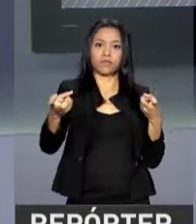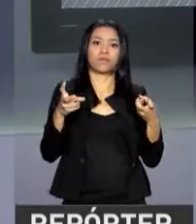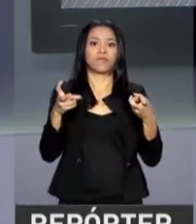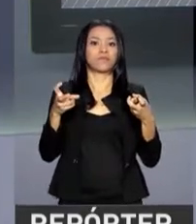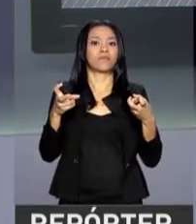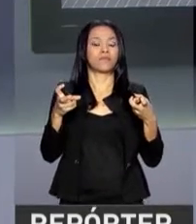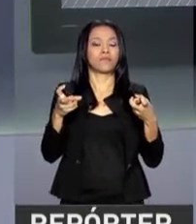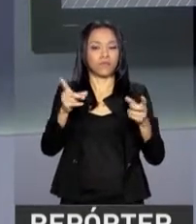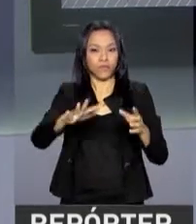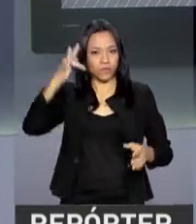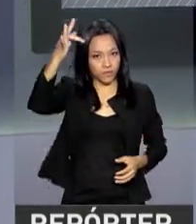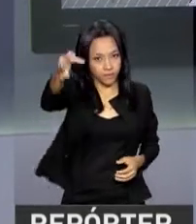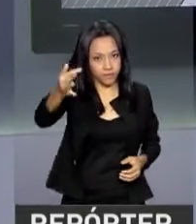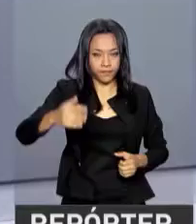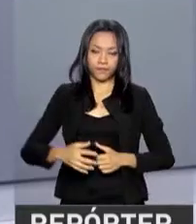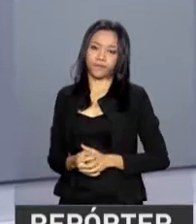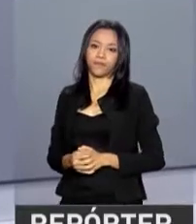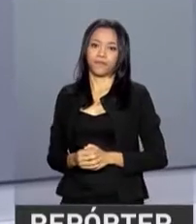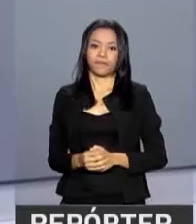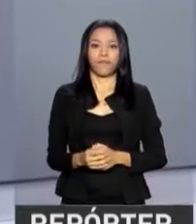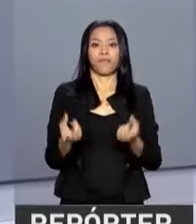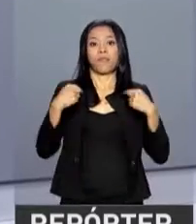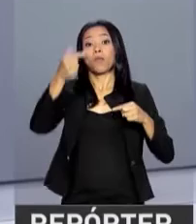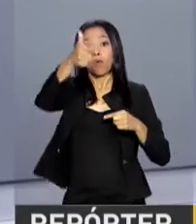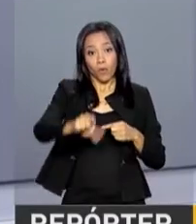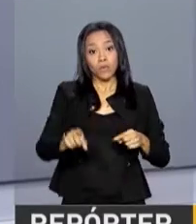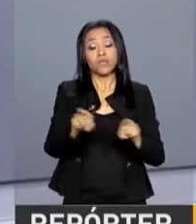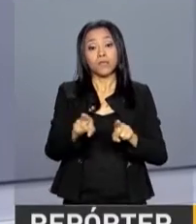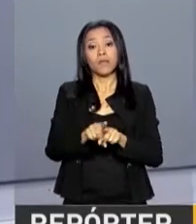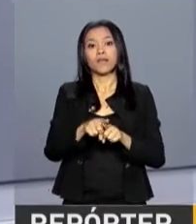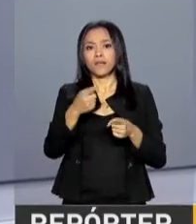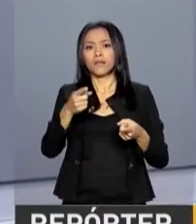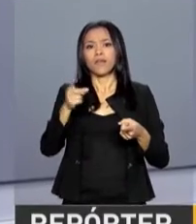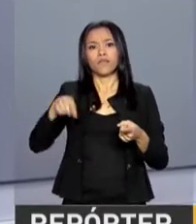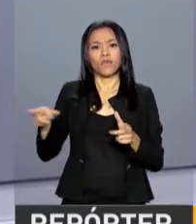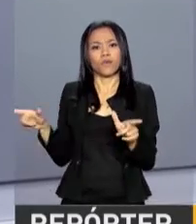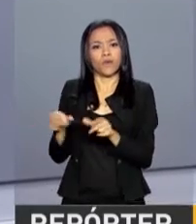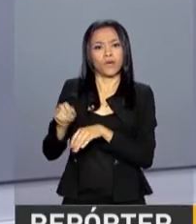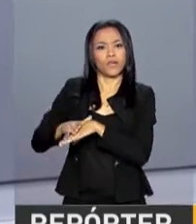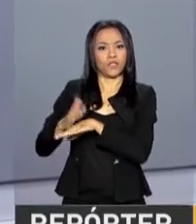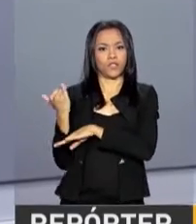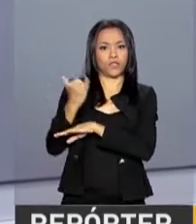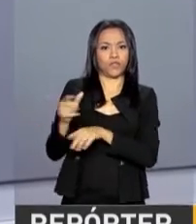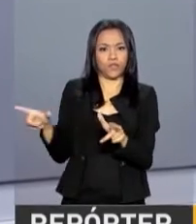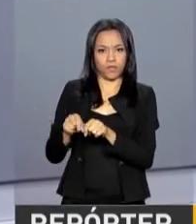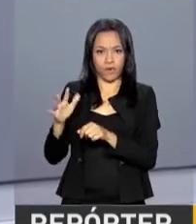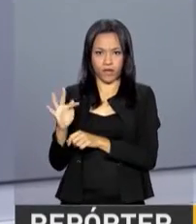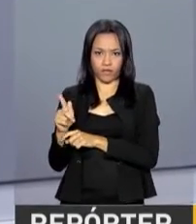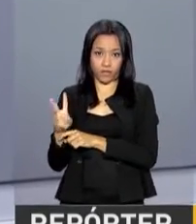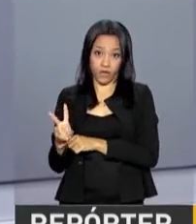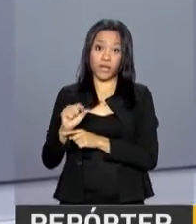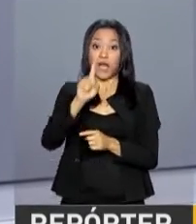sobre o futuro próximo outro indicador divulgado hoje pela fgv o índice de confiança do comércio